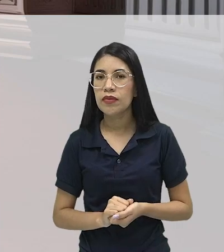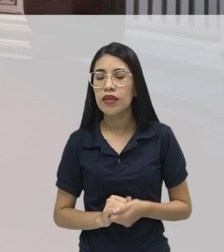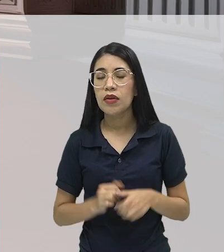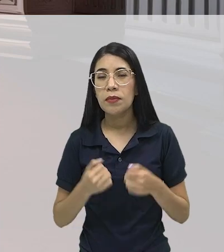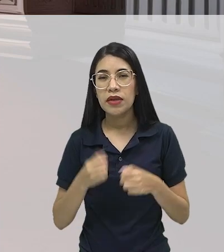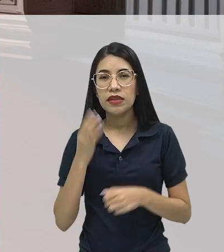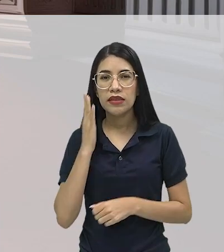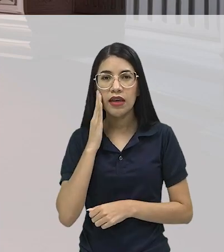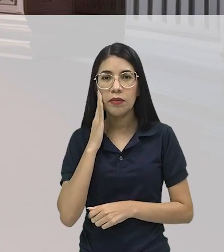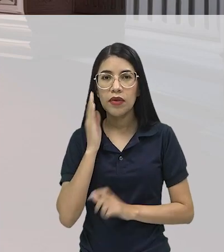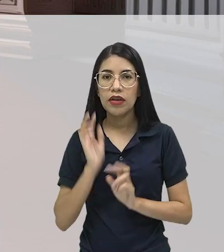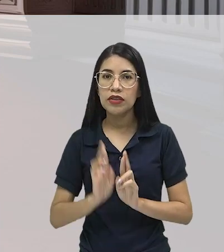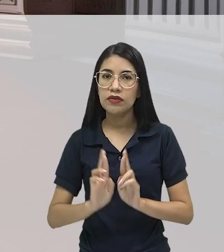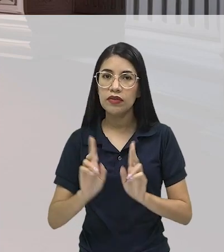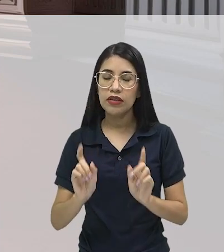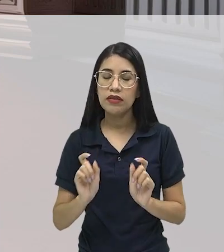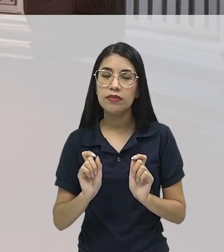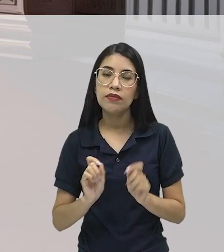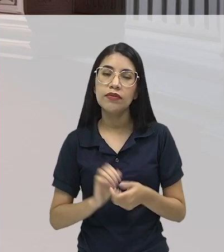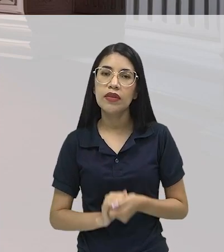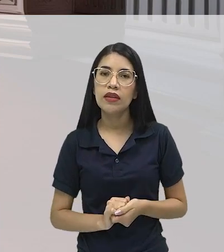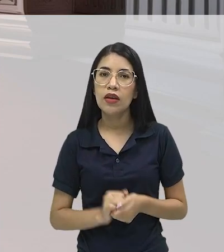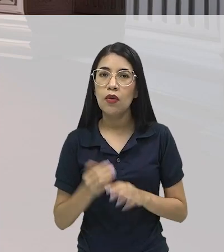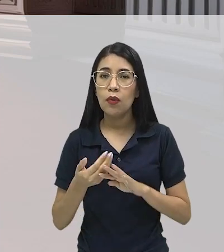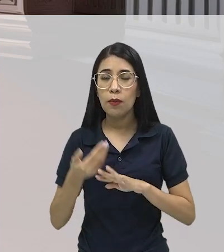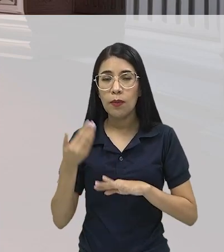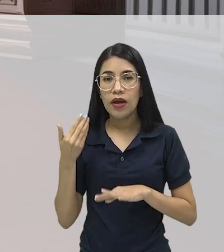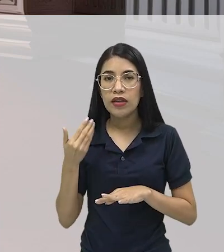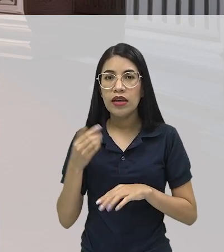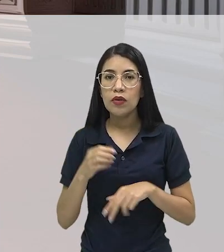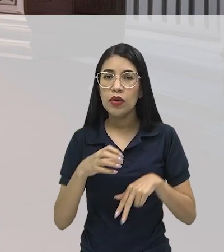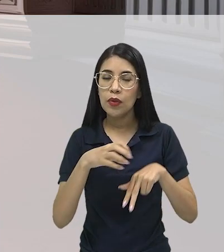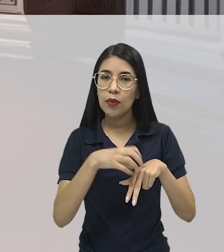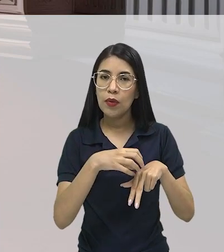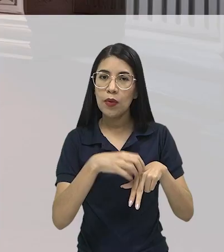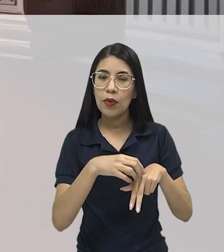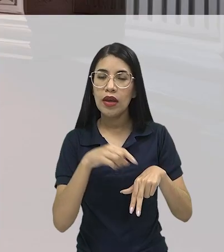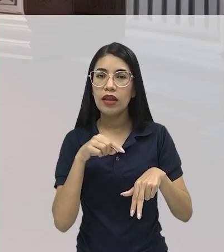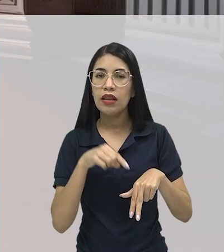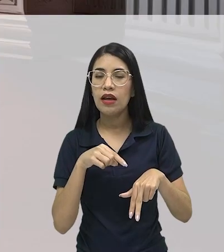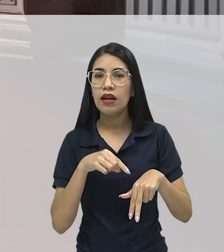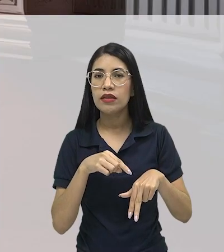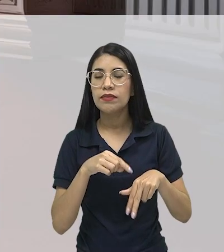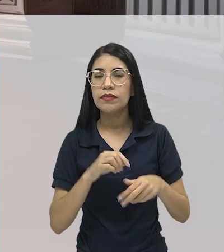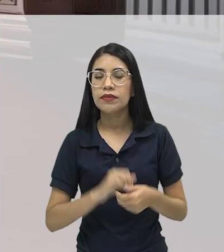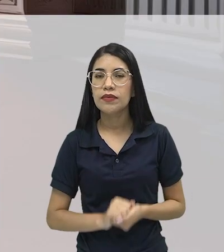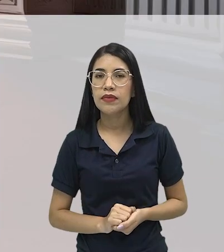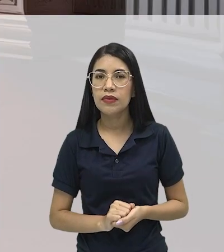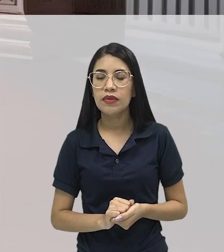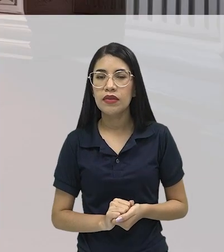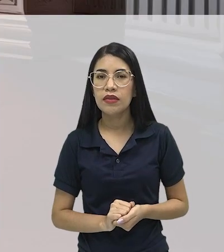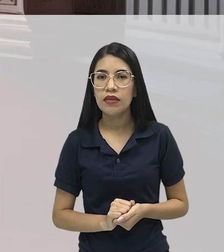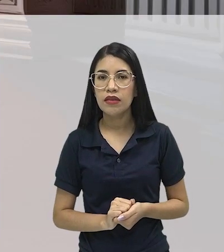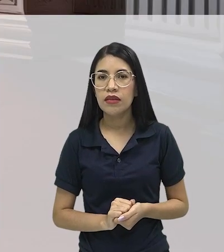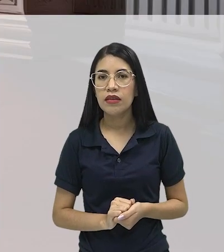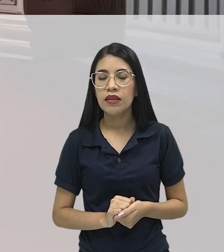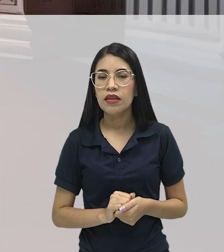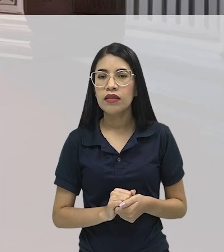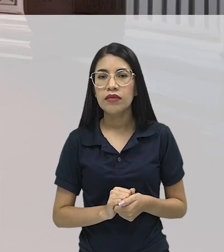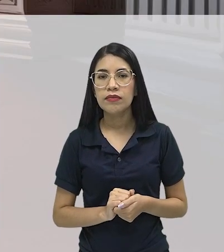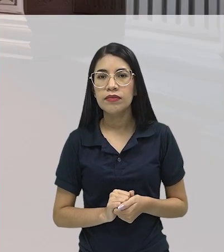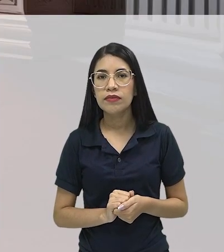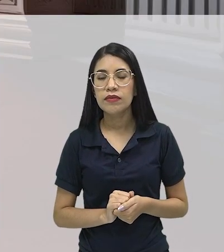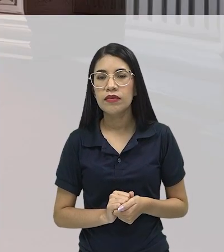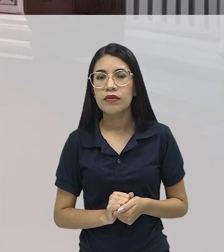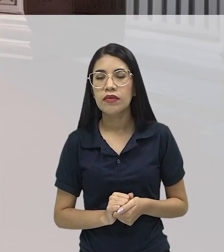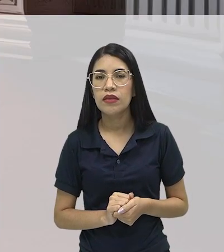entender que esse antigo regime é um governo onde um monarca, ou seja, o governo desse rei, define